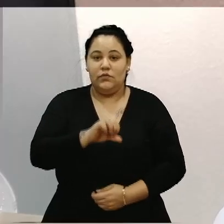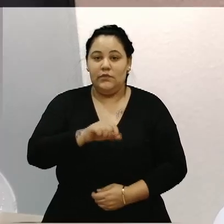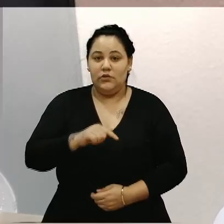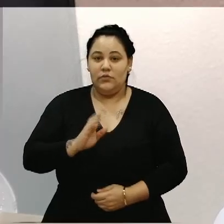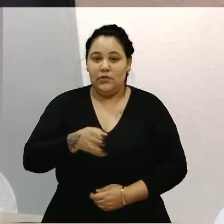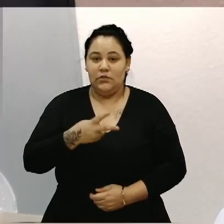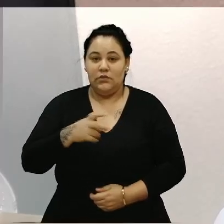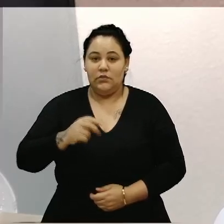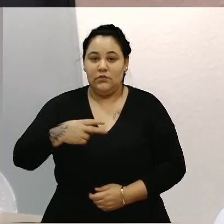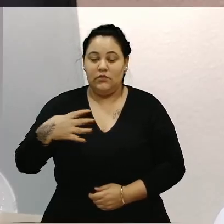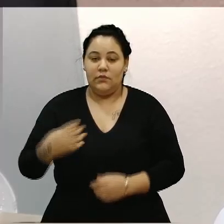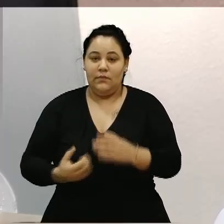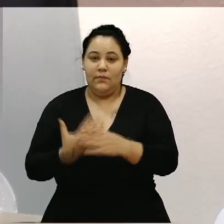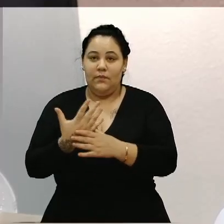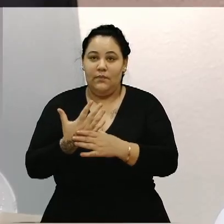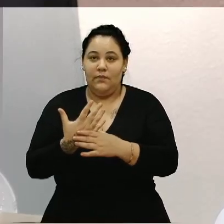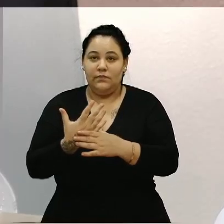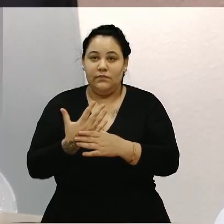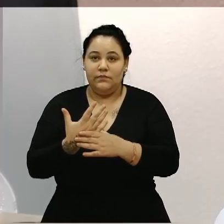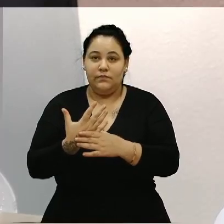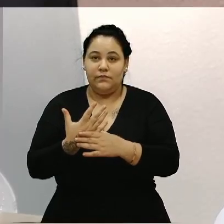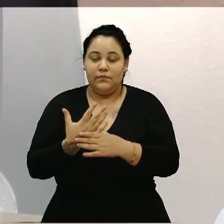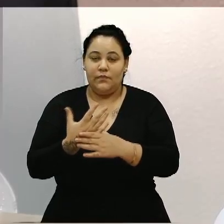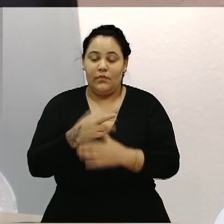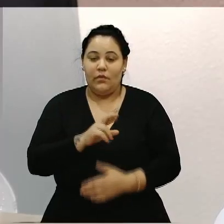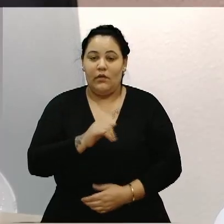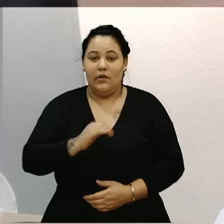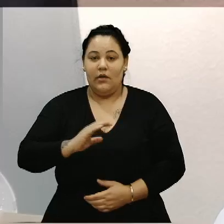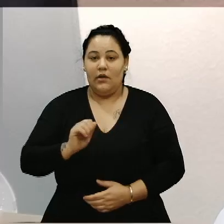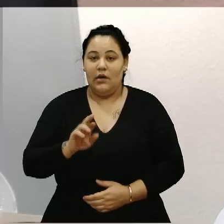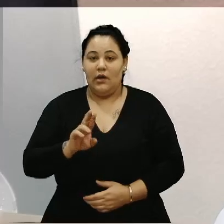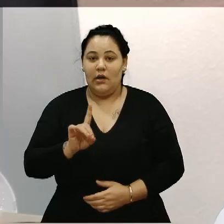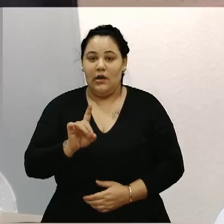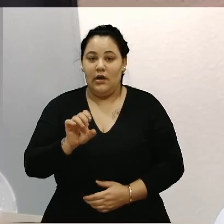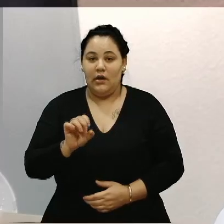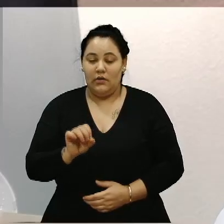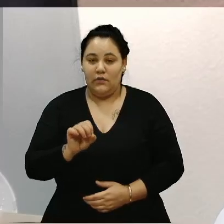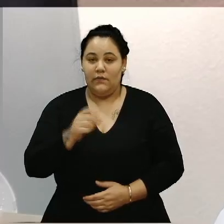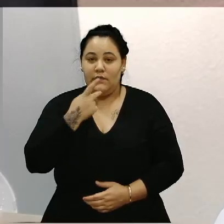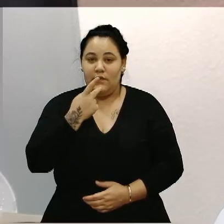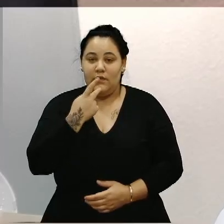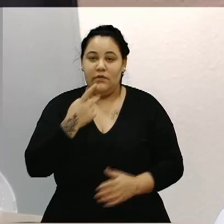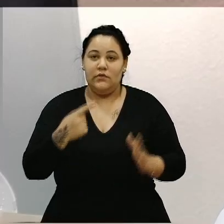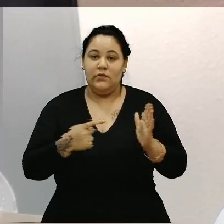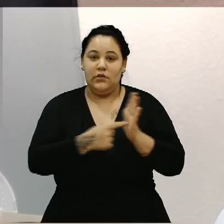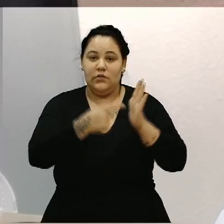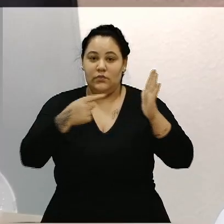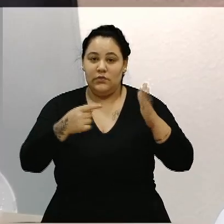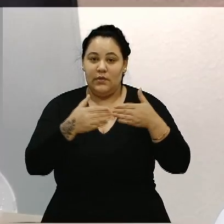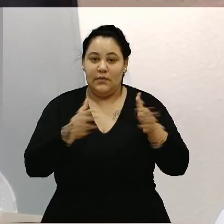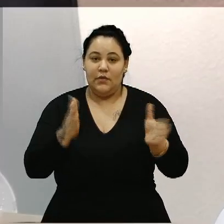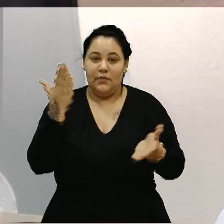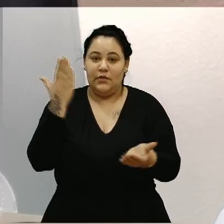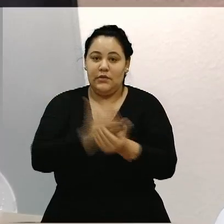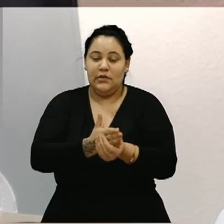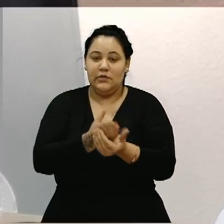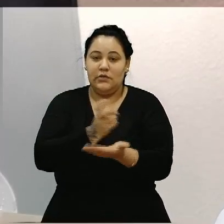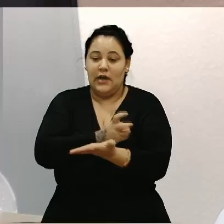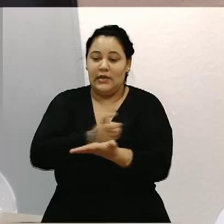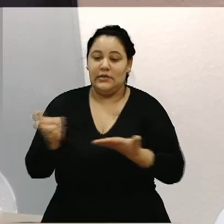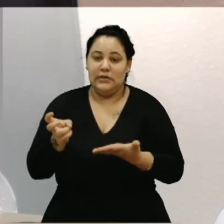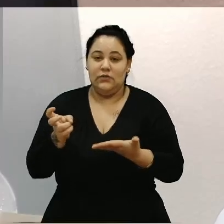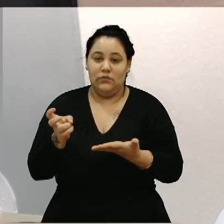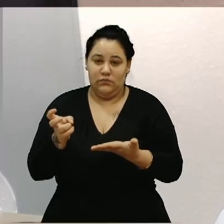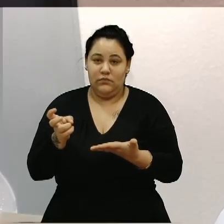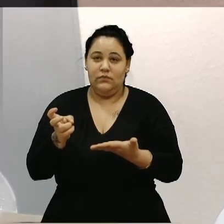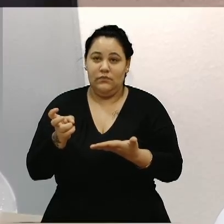197/2024, de autoria do senhor Ricardo Fabres de Abreu, encaminhando denúncia e requerimento para abertura de processo de cassação em